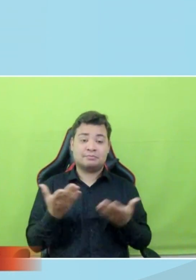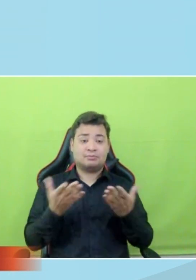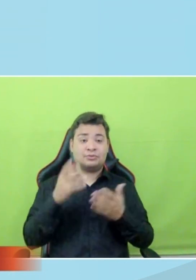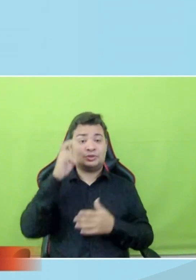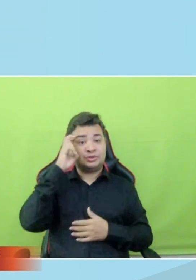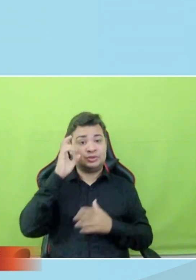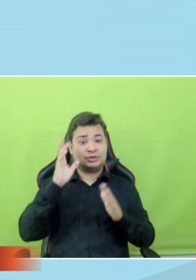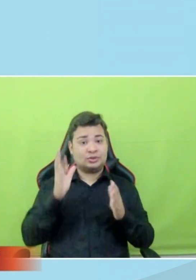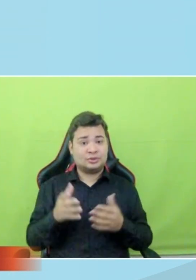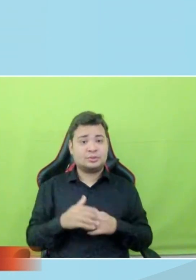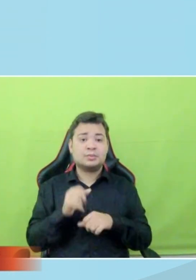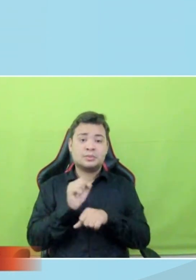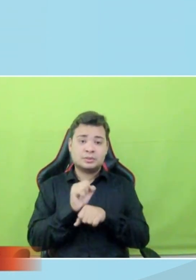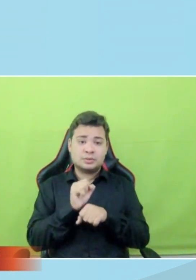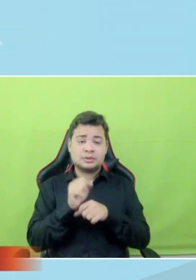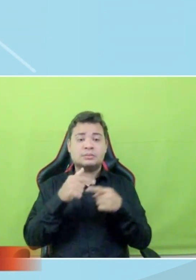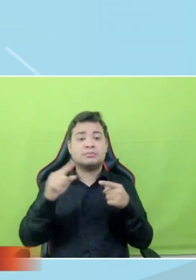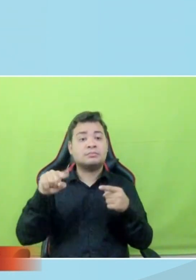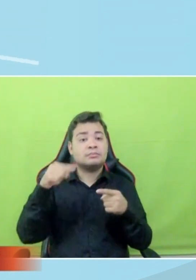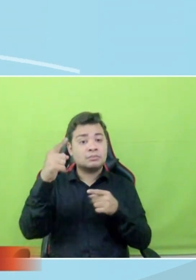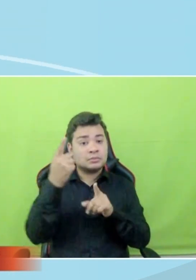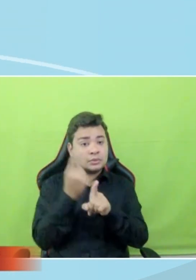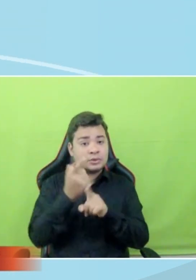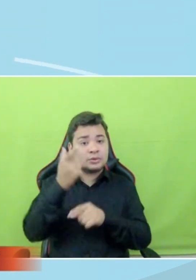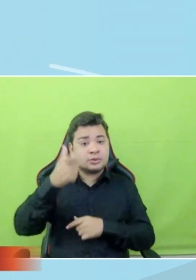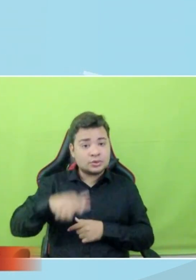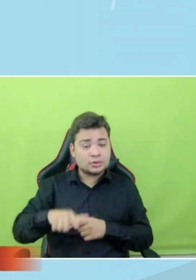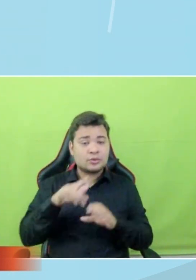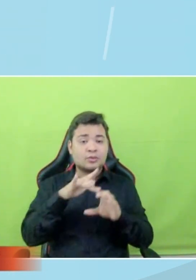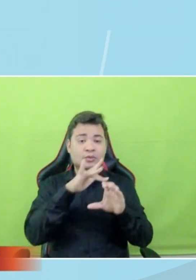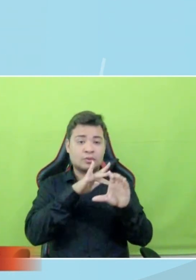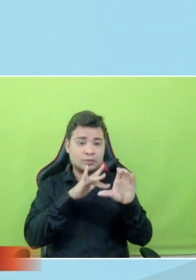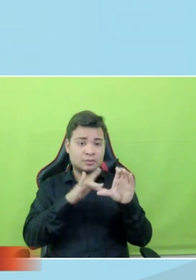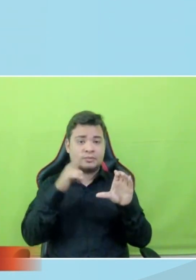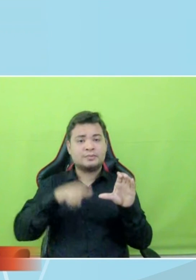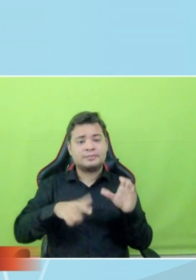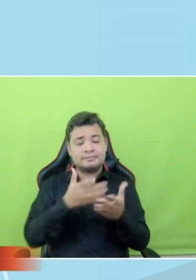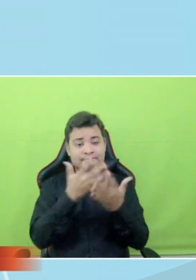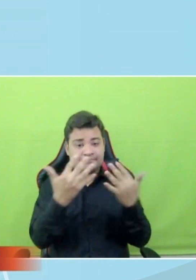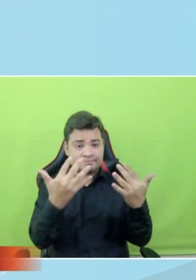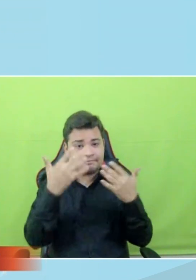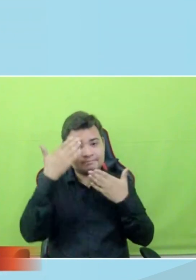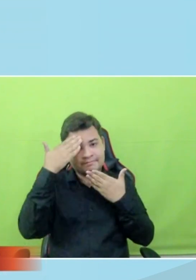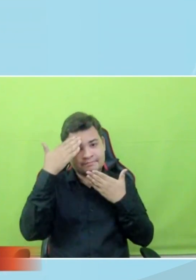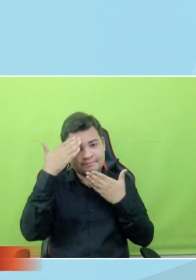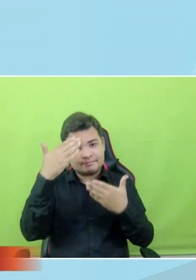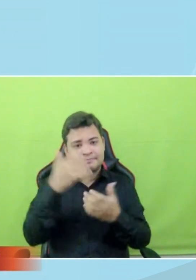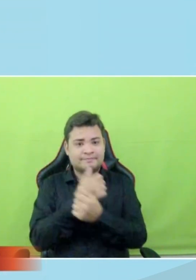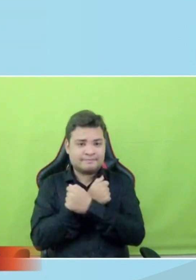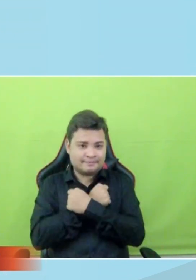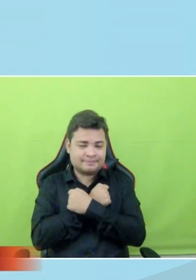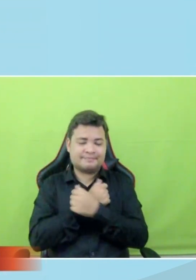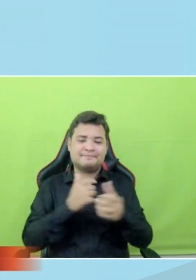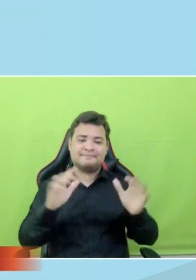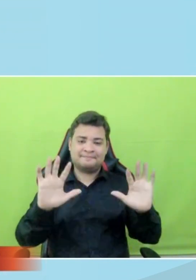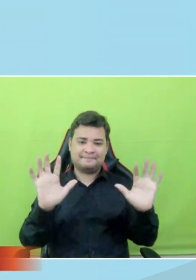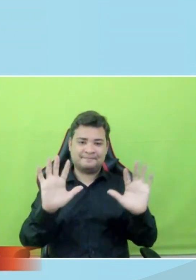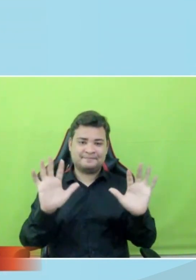espero na próxima semana com mais um Conexões. Muito obrigada pela sua audiência, um abraço e até lá.